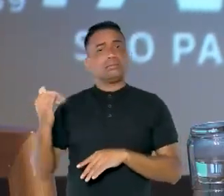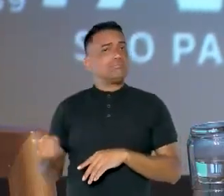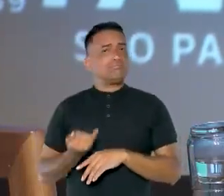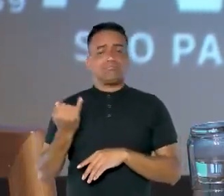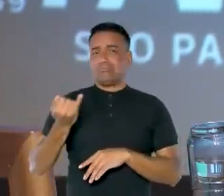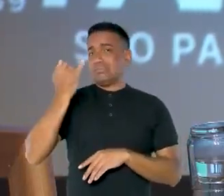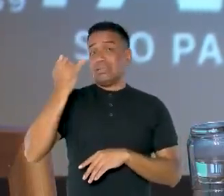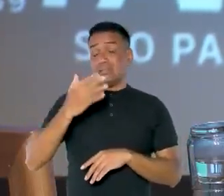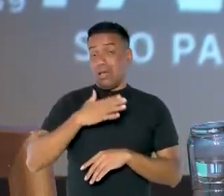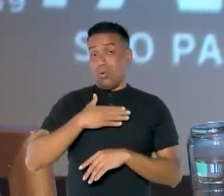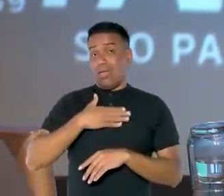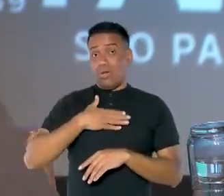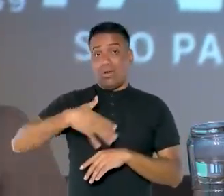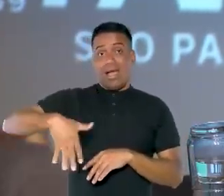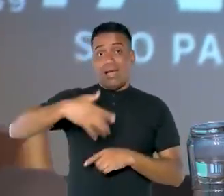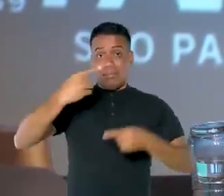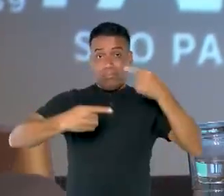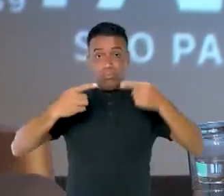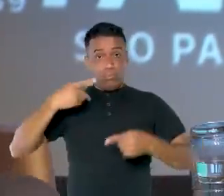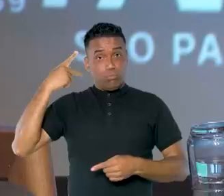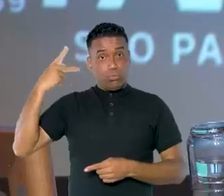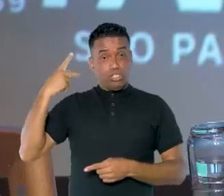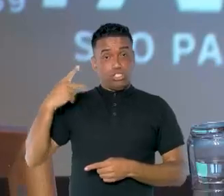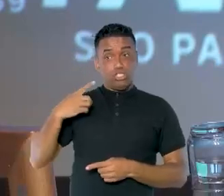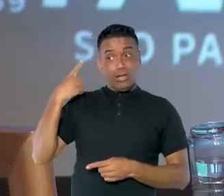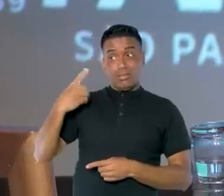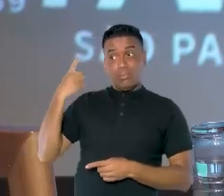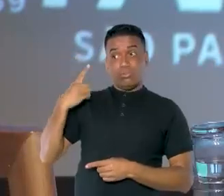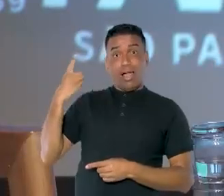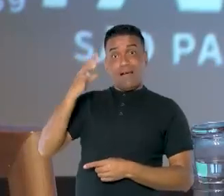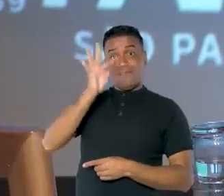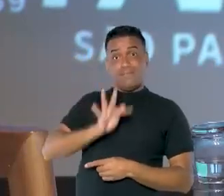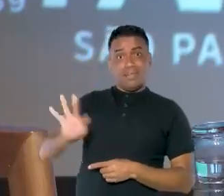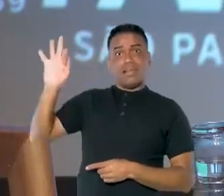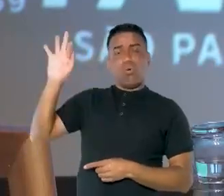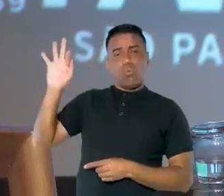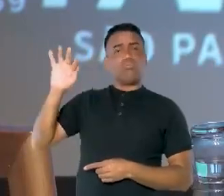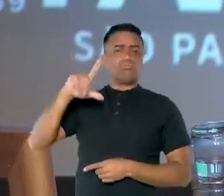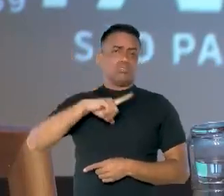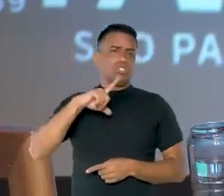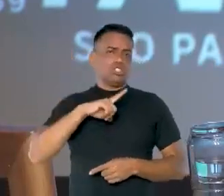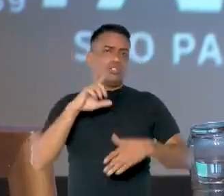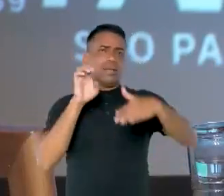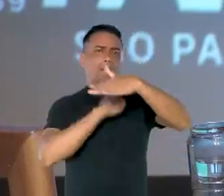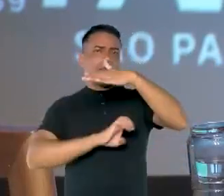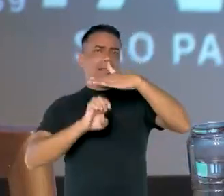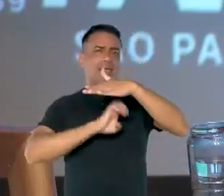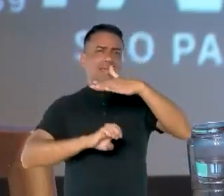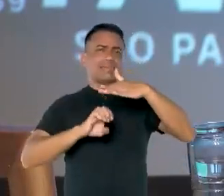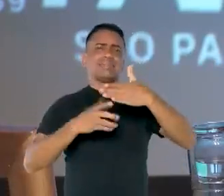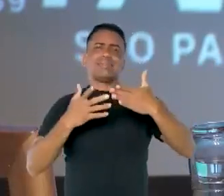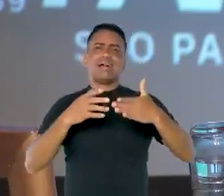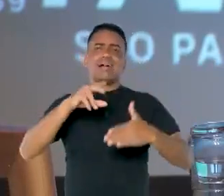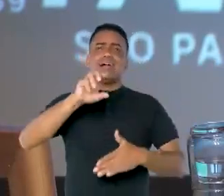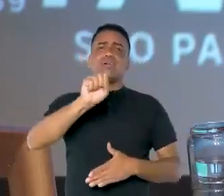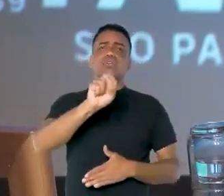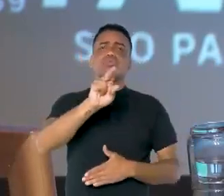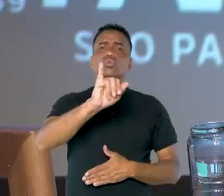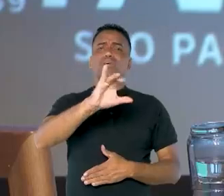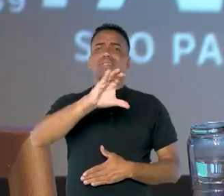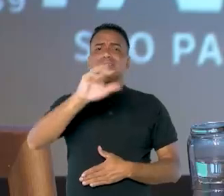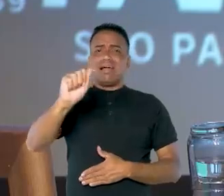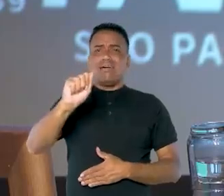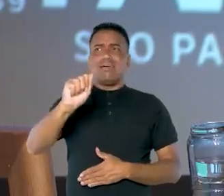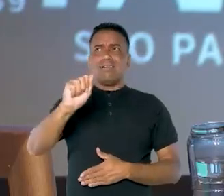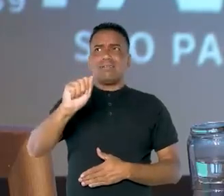me lembro que, quando deputado federal, havia uma empresa suíça de grande dimensão chamada